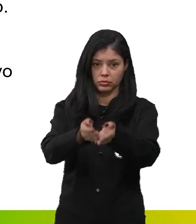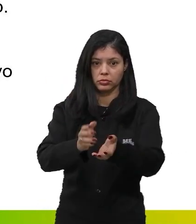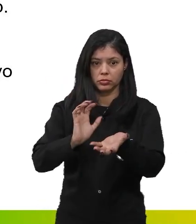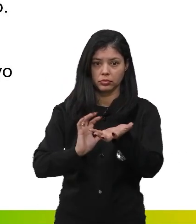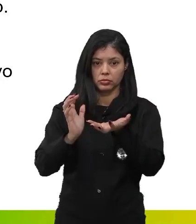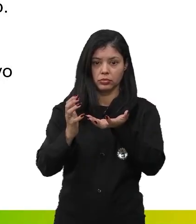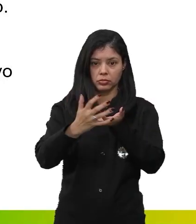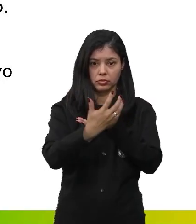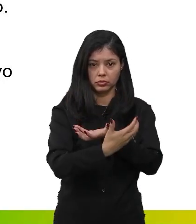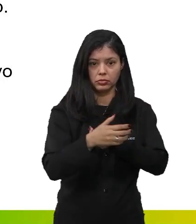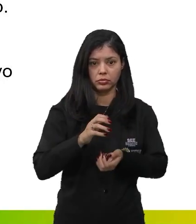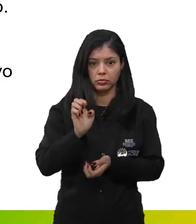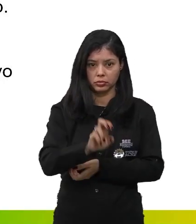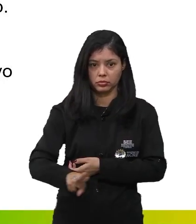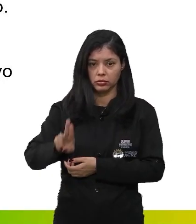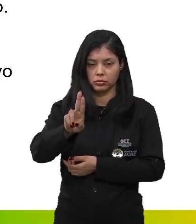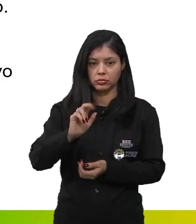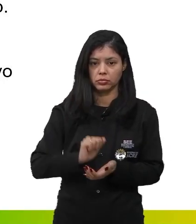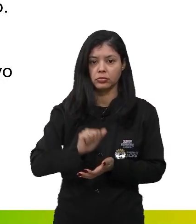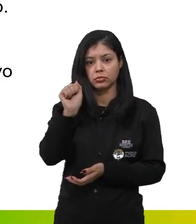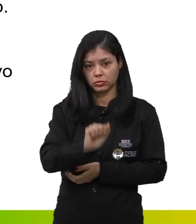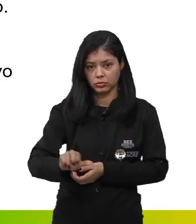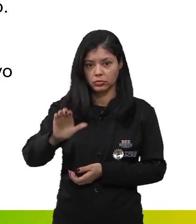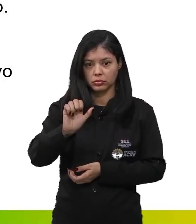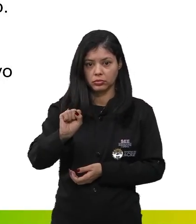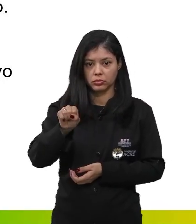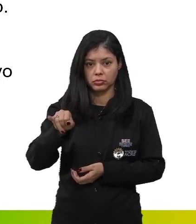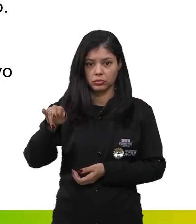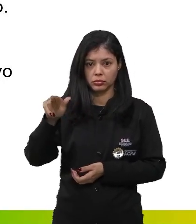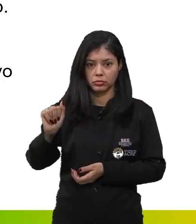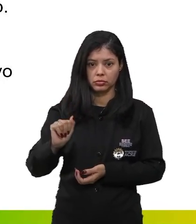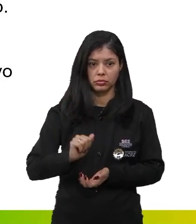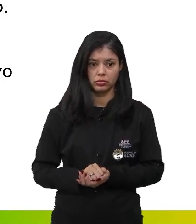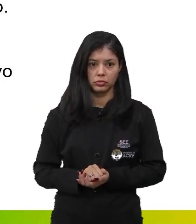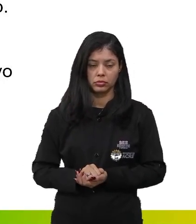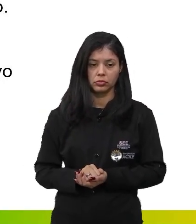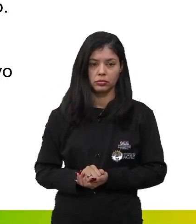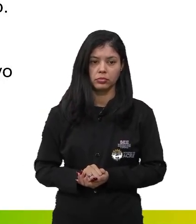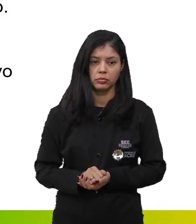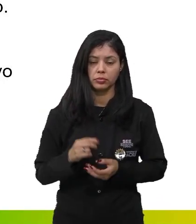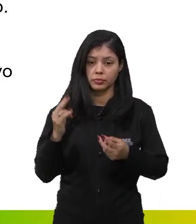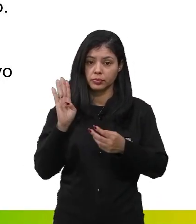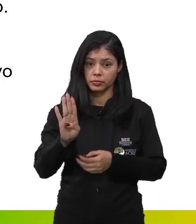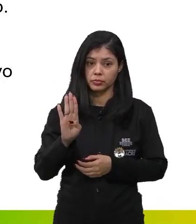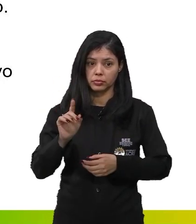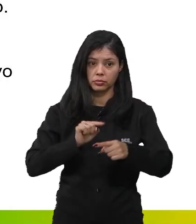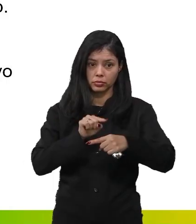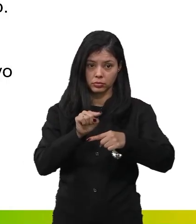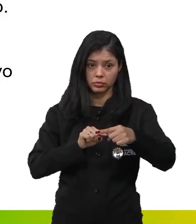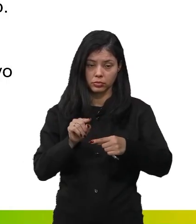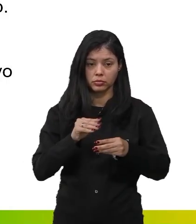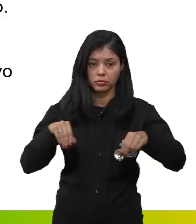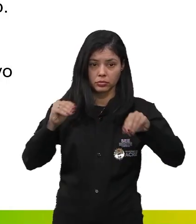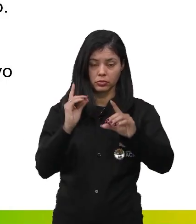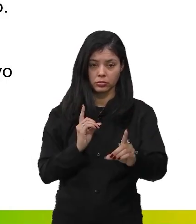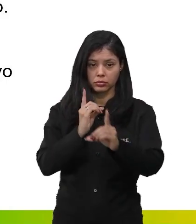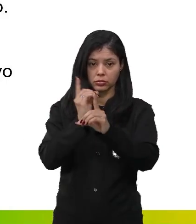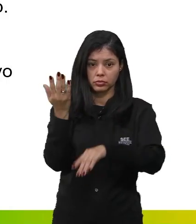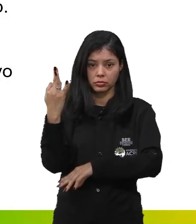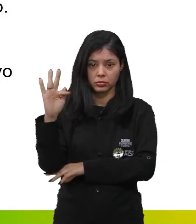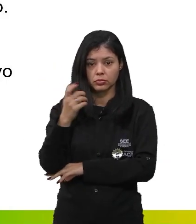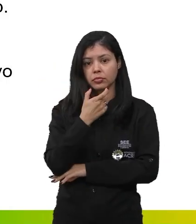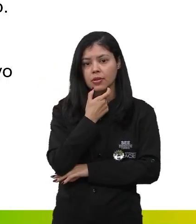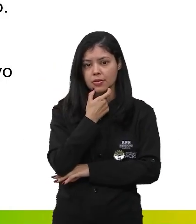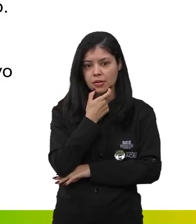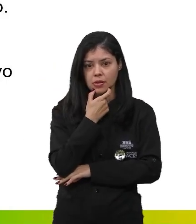navegação entre os continentes europeu e asiático. B, dividir as terras